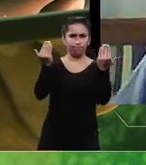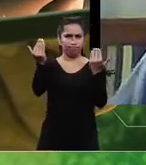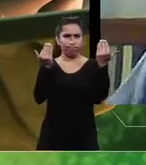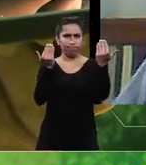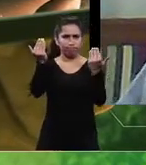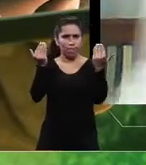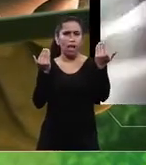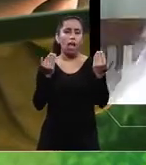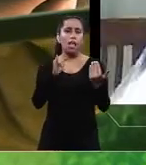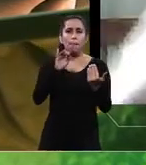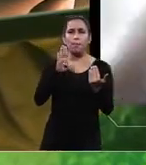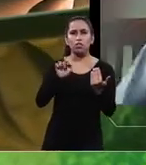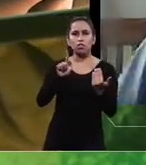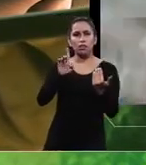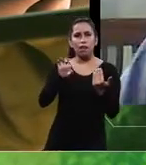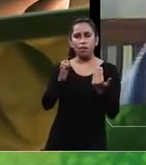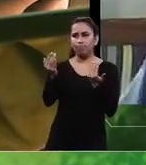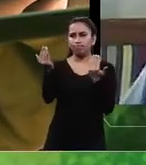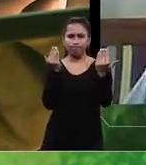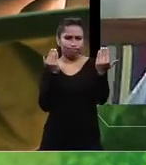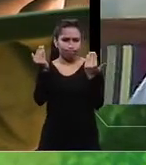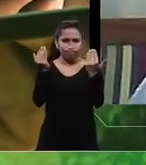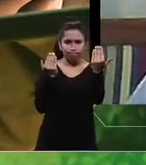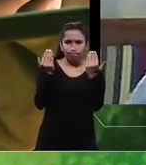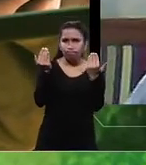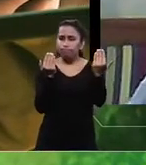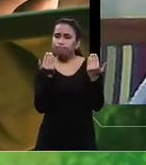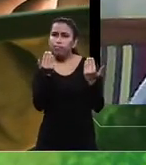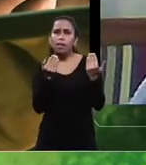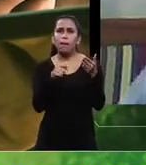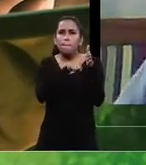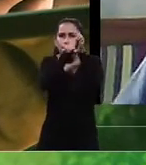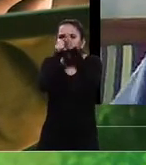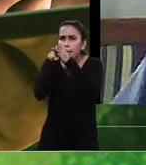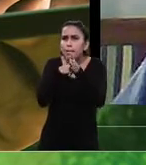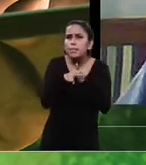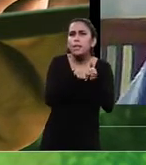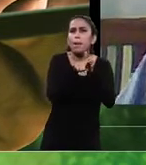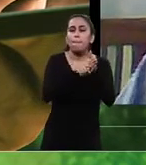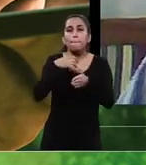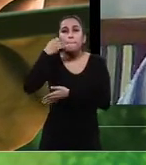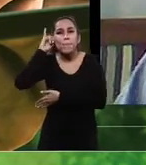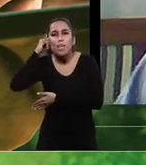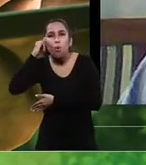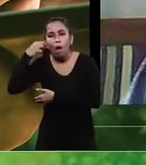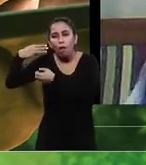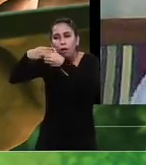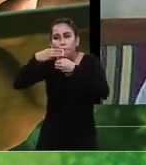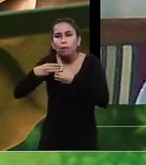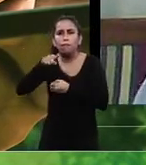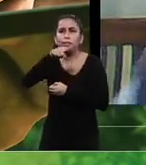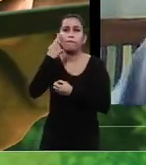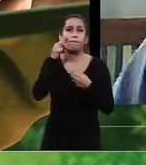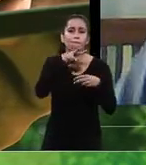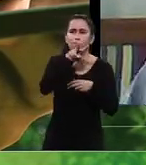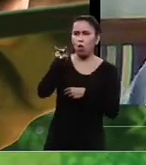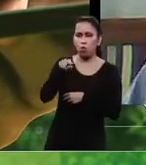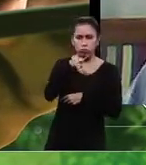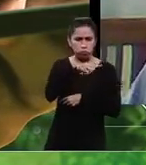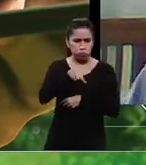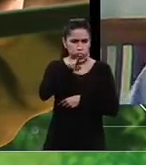os números do IBGE, dos levantamentos de pesquisa da pecuária municipal, você vê que as áreas